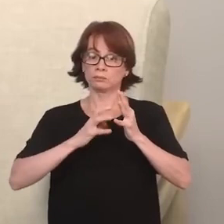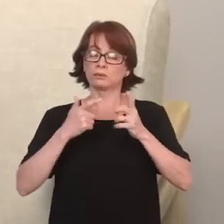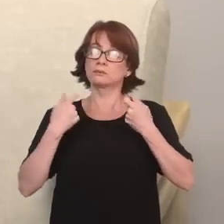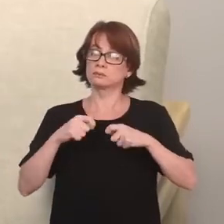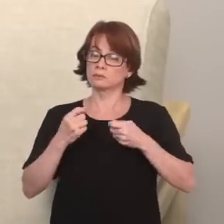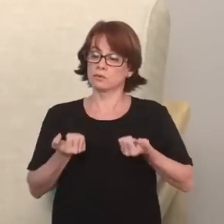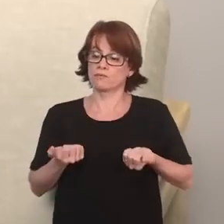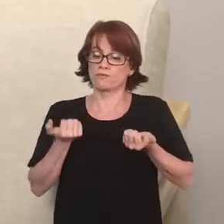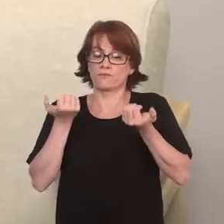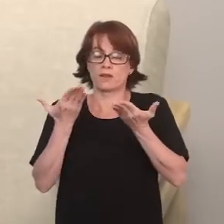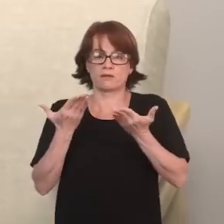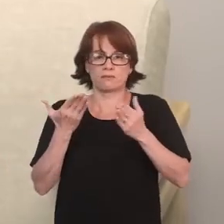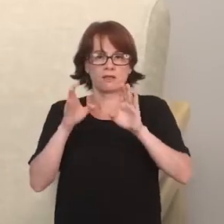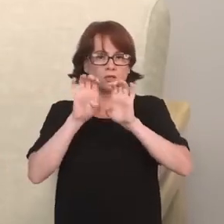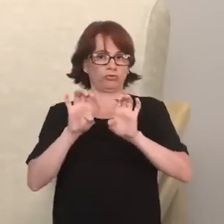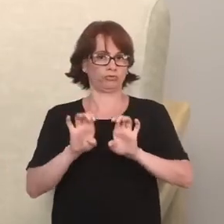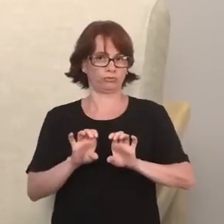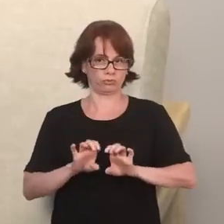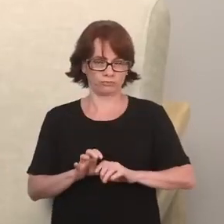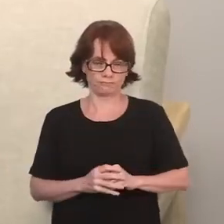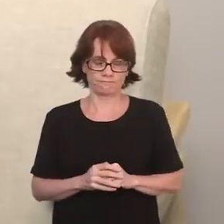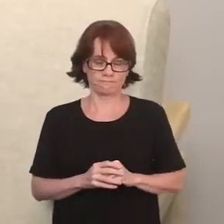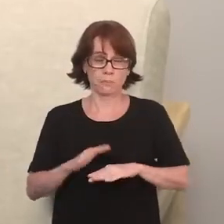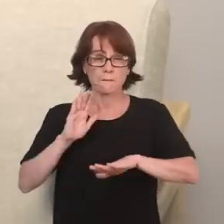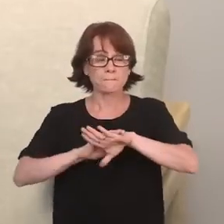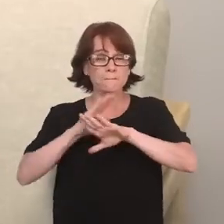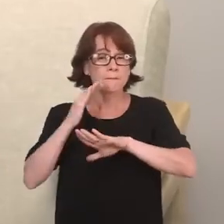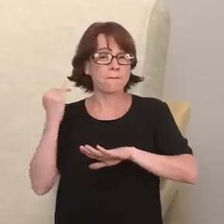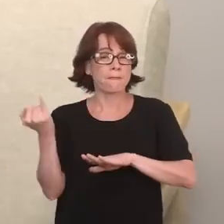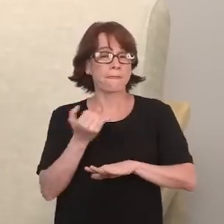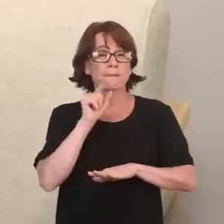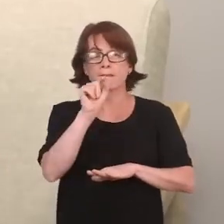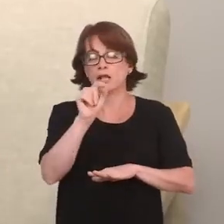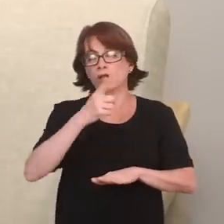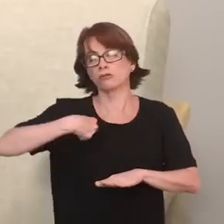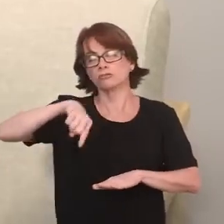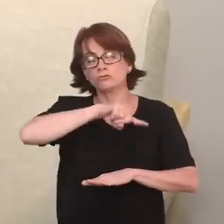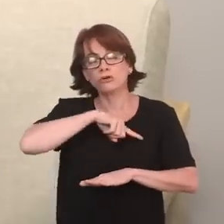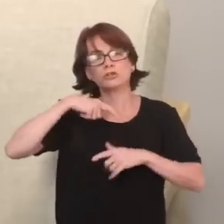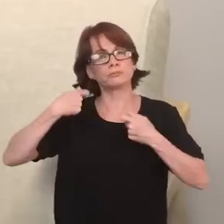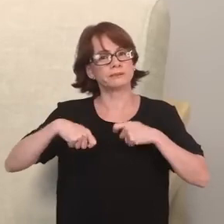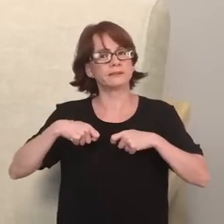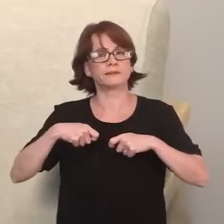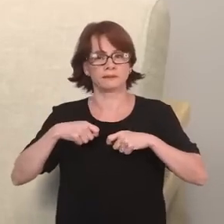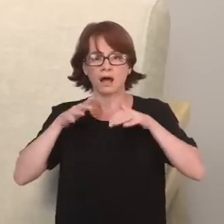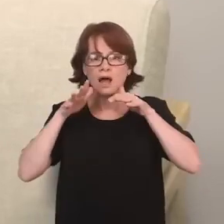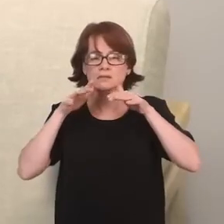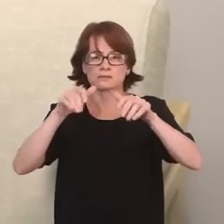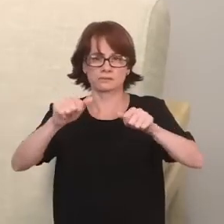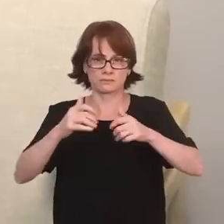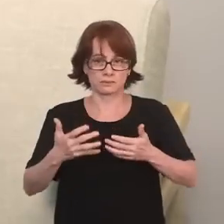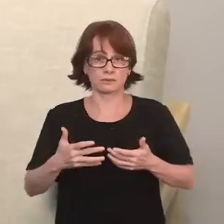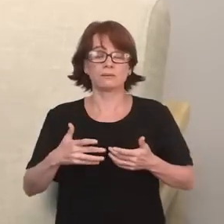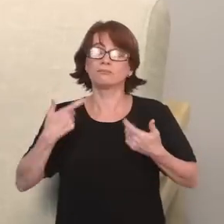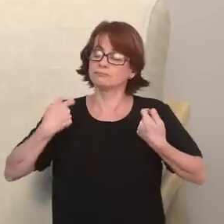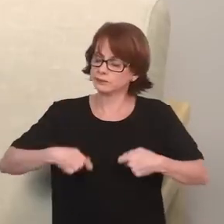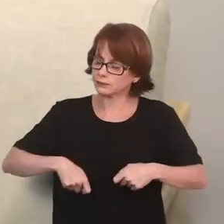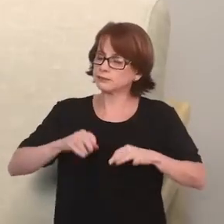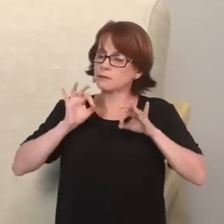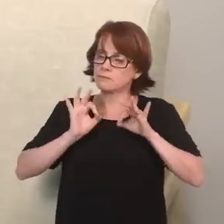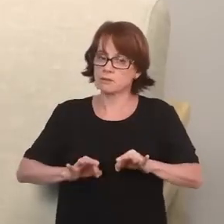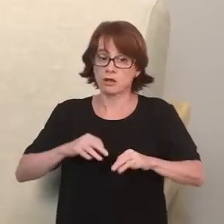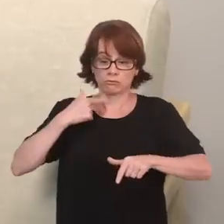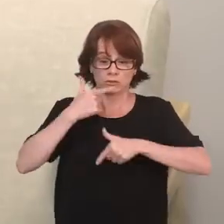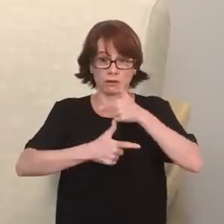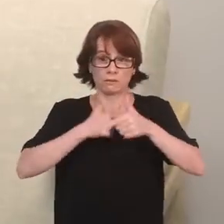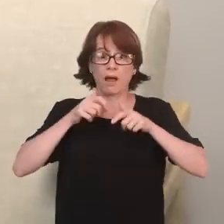O mais importante também, que as pessoas não sabem, assim, a gente depende muito da assessoria. Muito mesmo. O trabalho da